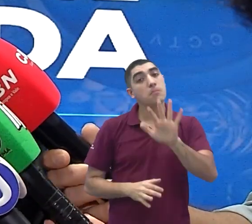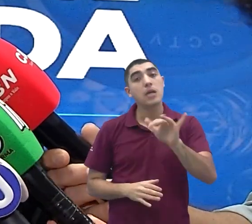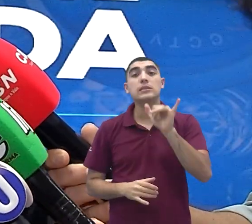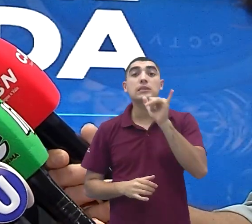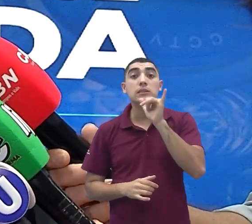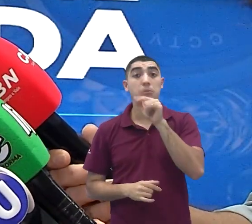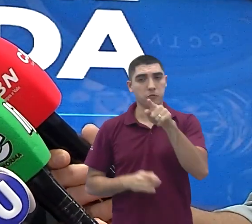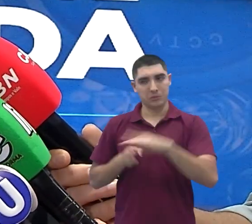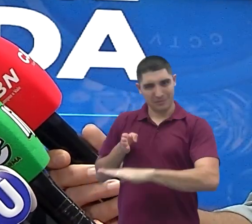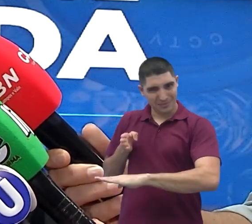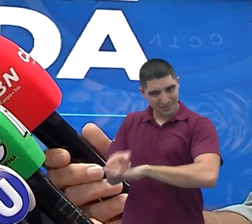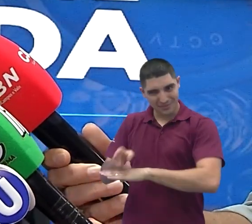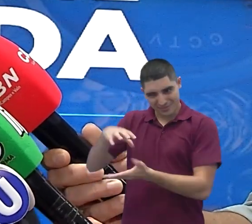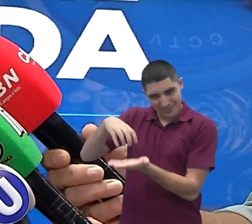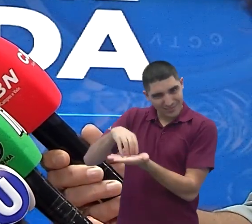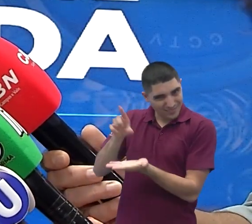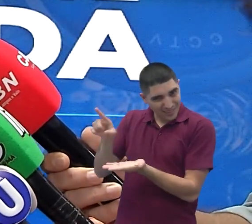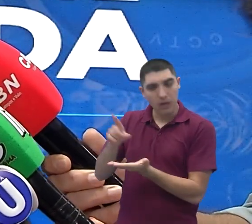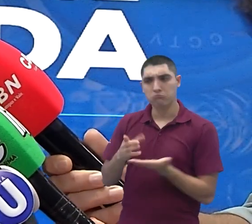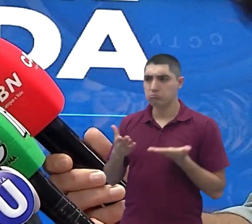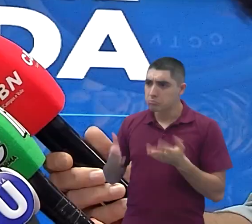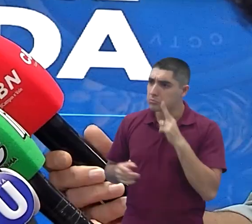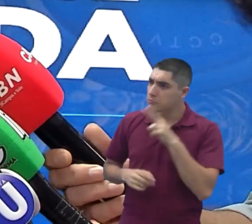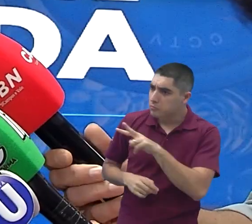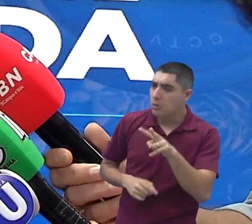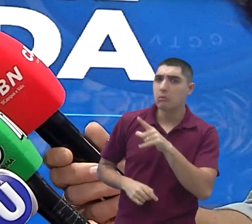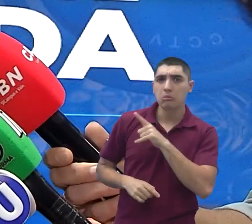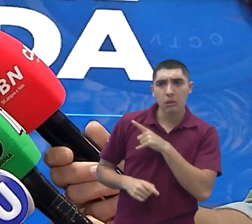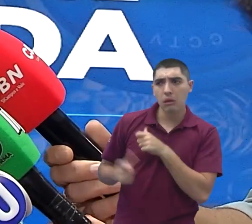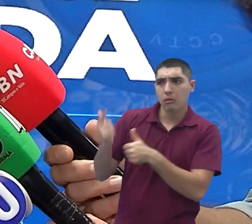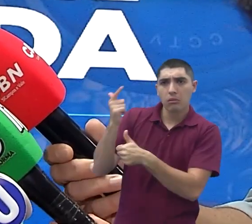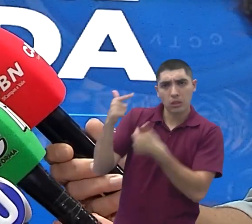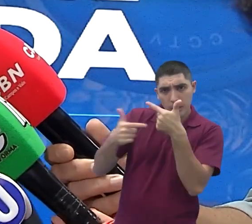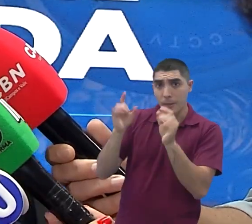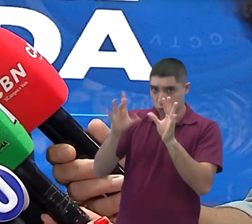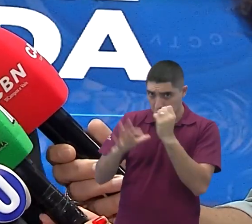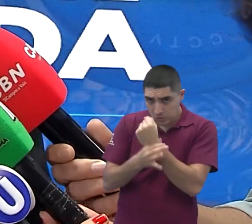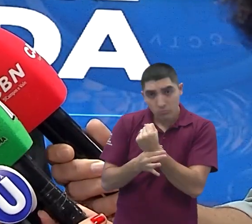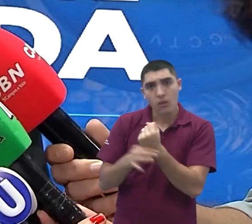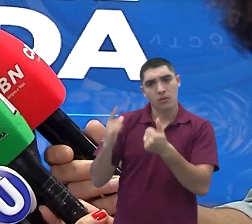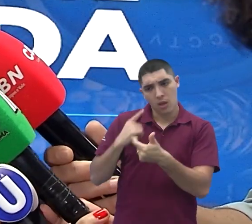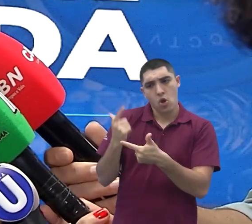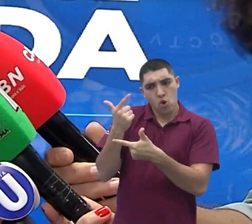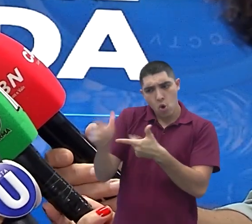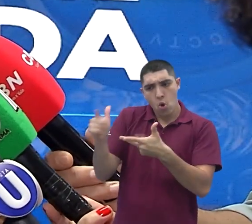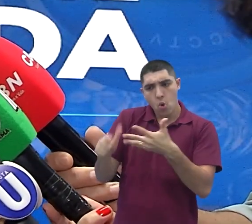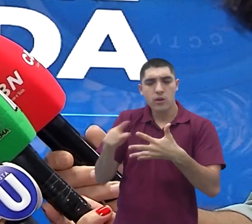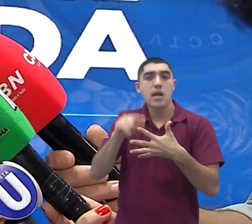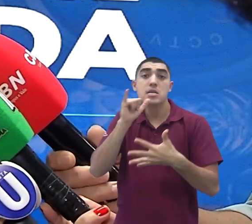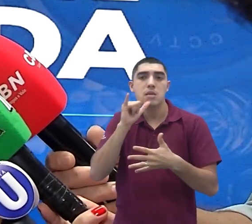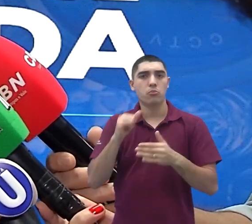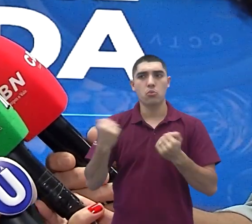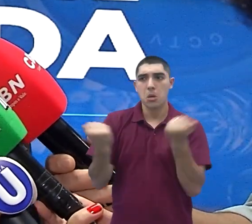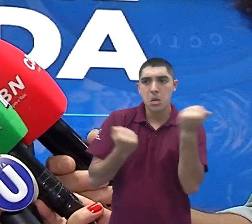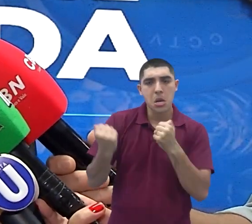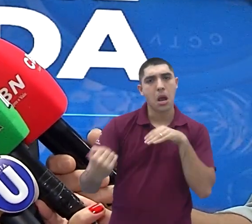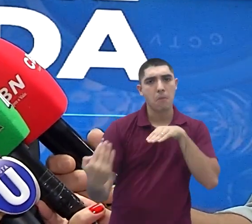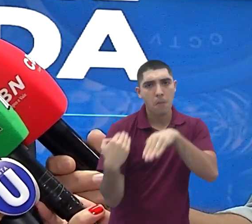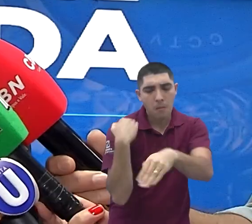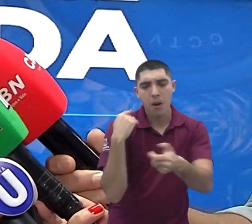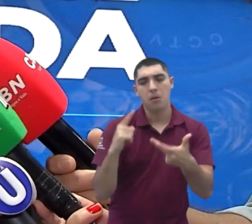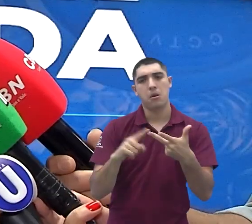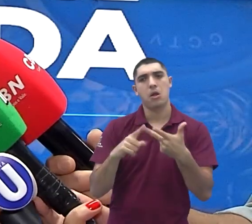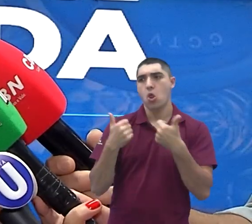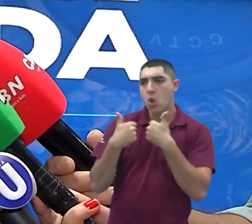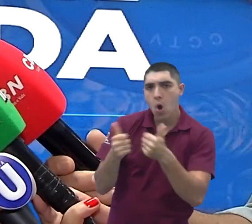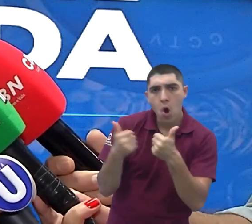quando você entra dentro do CSI, você tem muito outros serviços que também estão sendo feitos lá dentro, lá com gestão, seja desde o trânsito, o